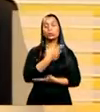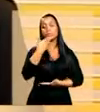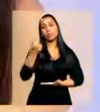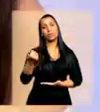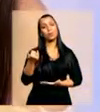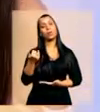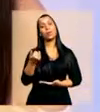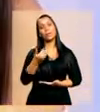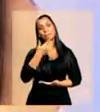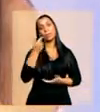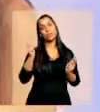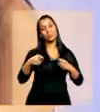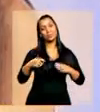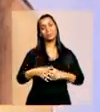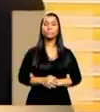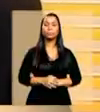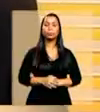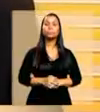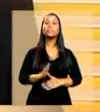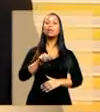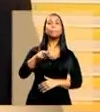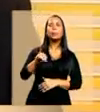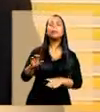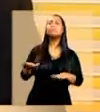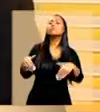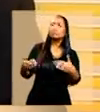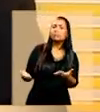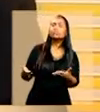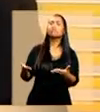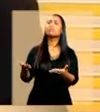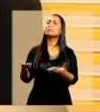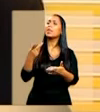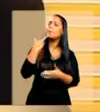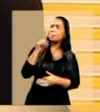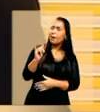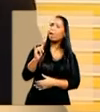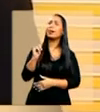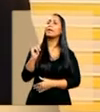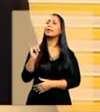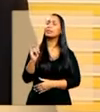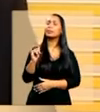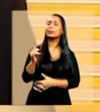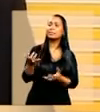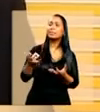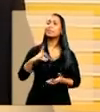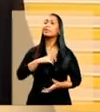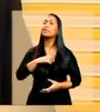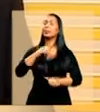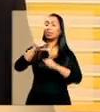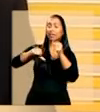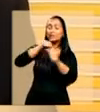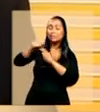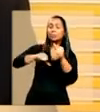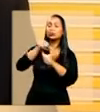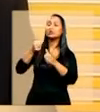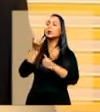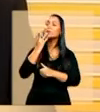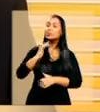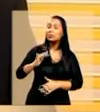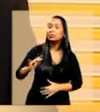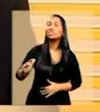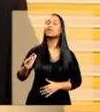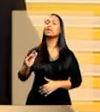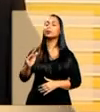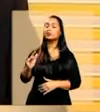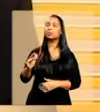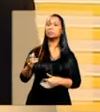da maneira mais adequada possível. Ô Bia, e aqueles pais que tendem a transformar as férias das crianças